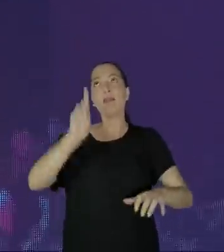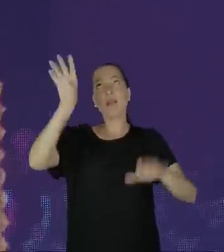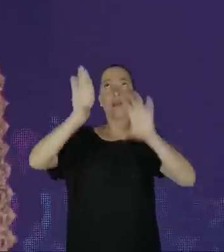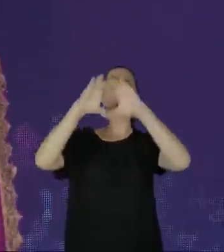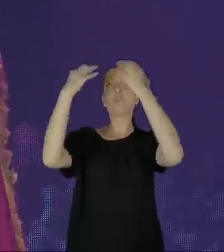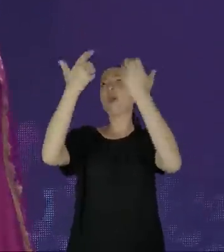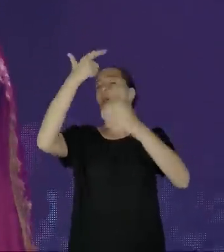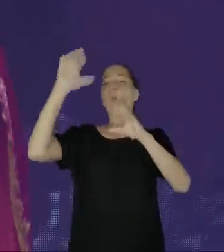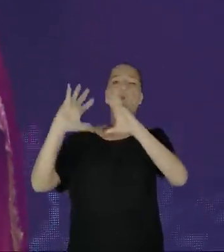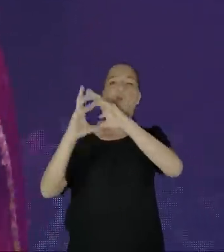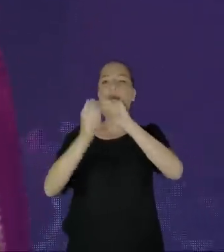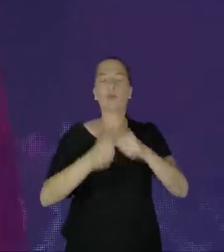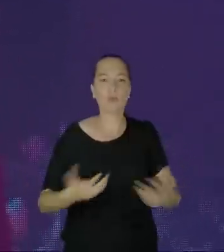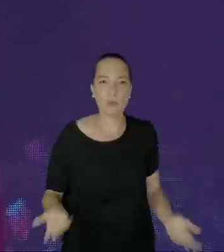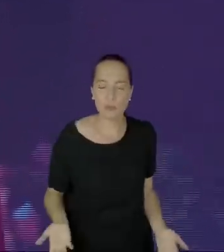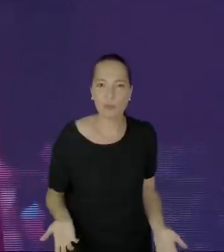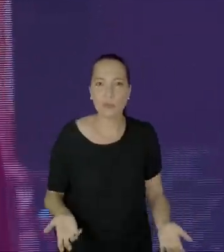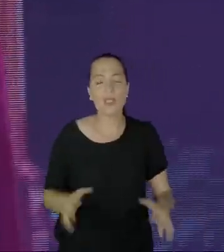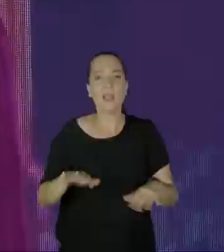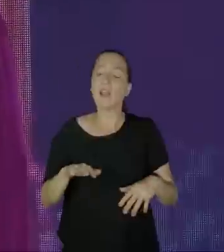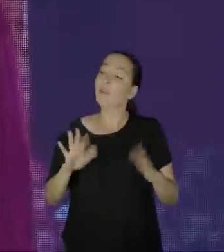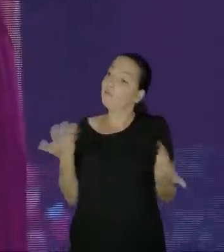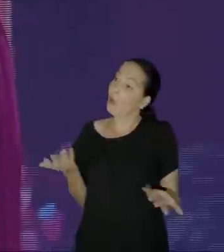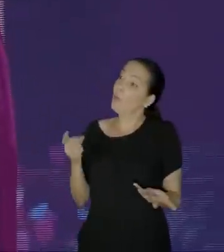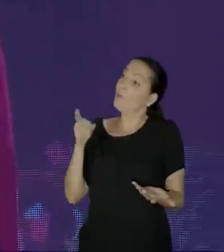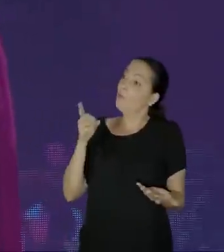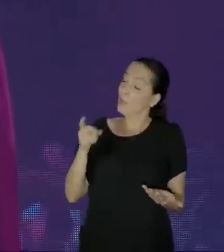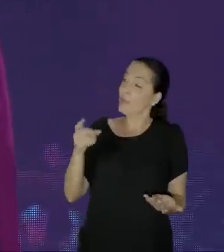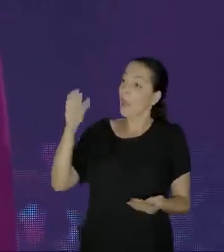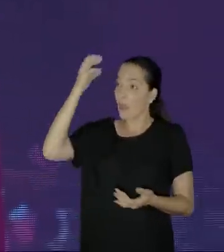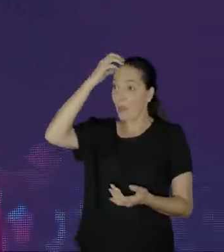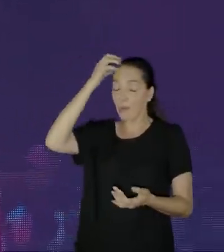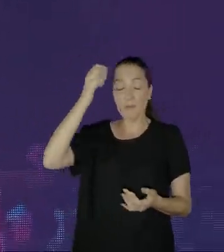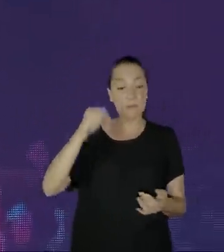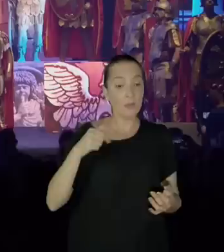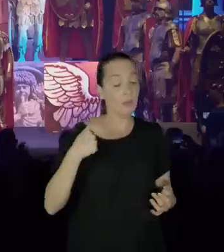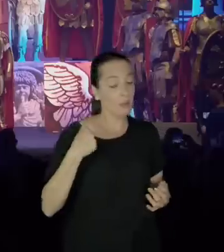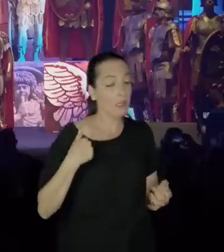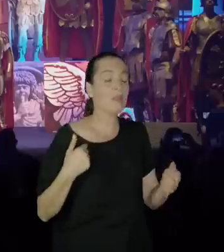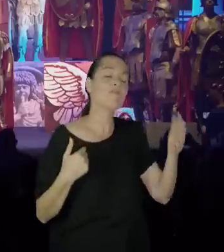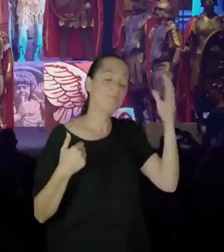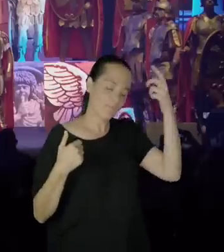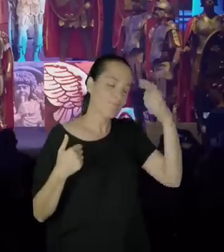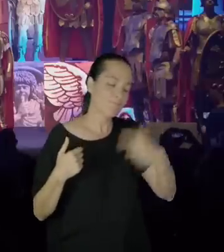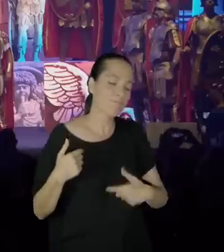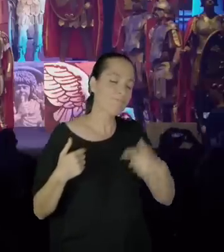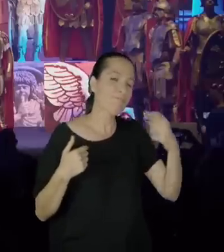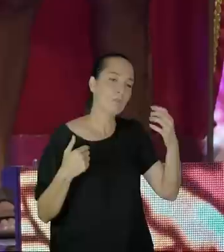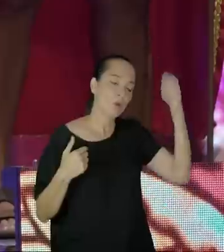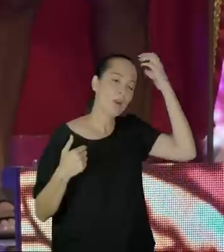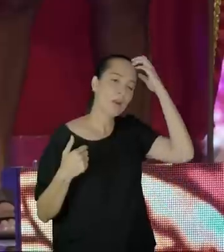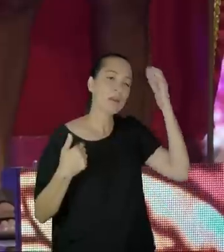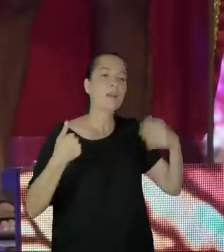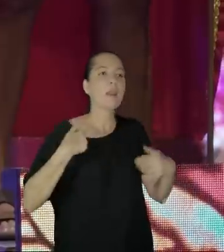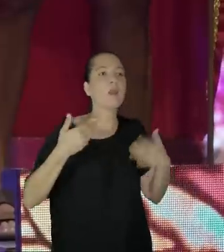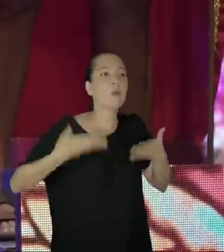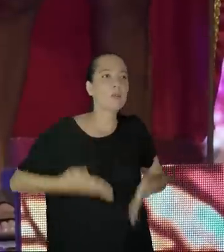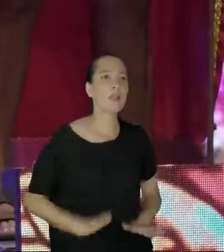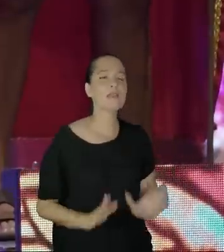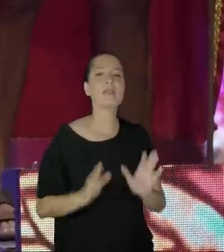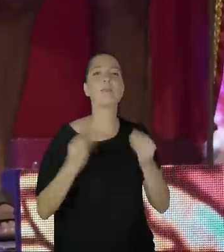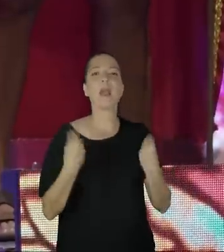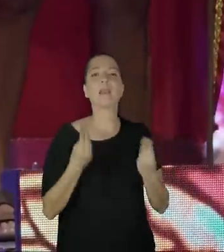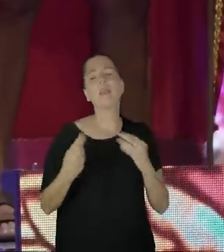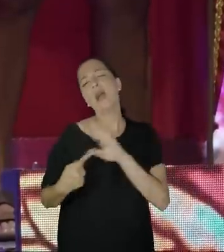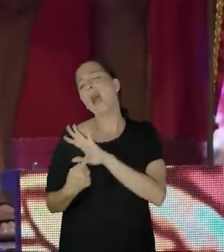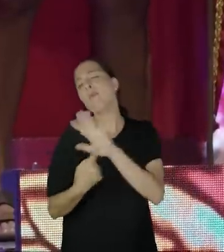Então você deve ser um rei. E você é um rei? Eu sou. Eu nasci com um propósito. Levar a verdade